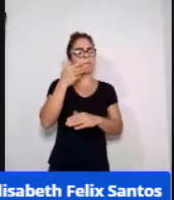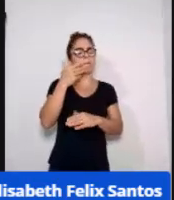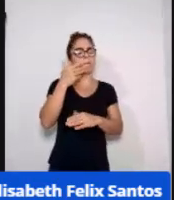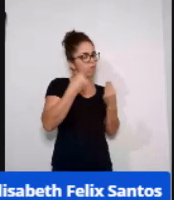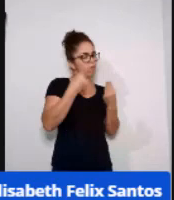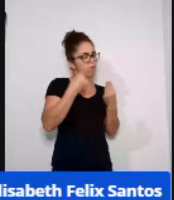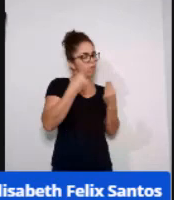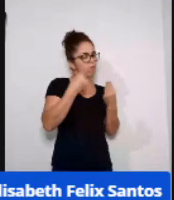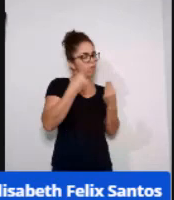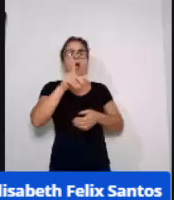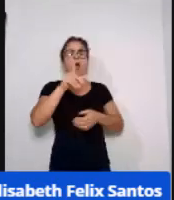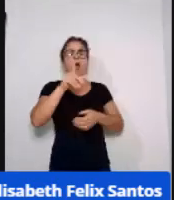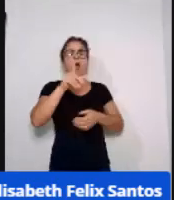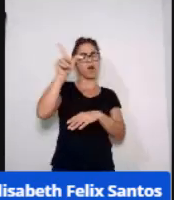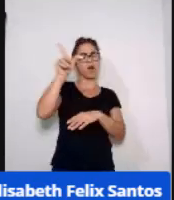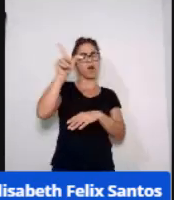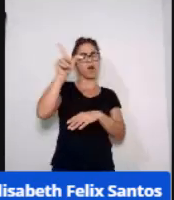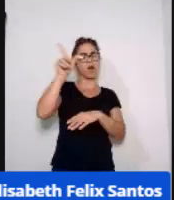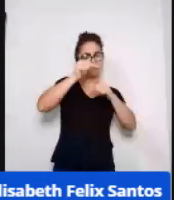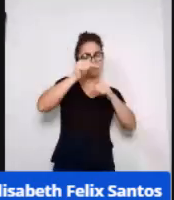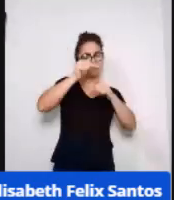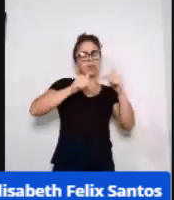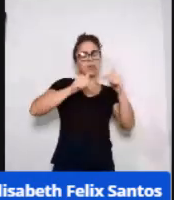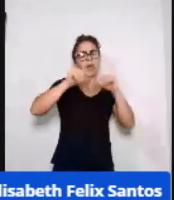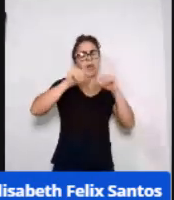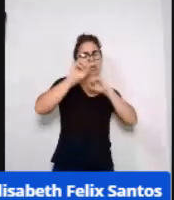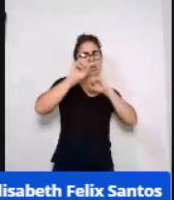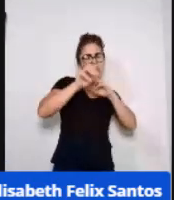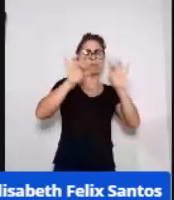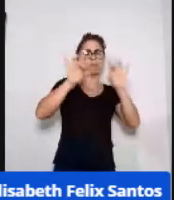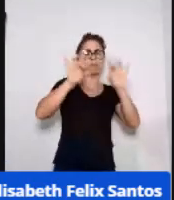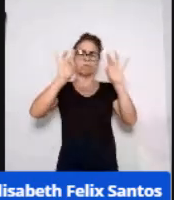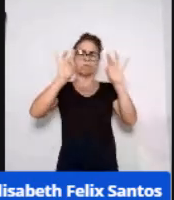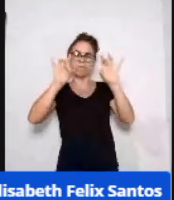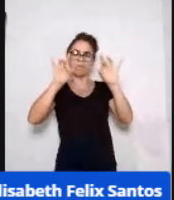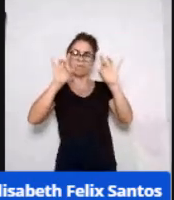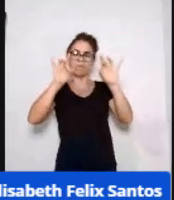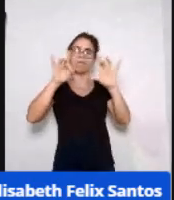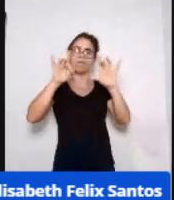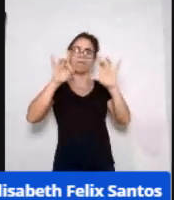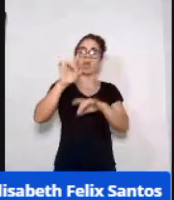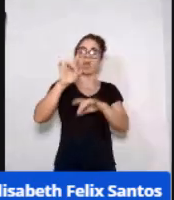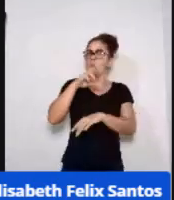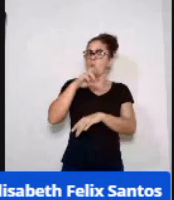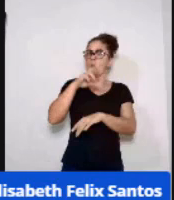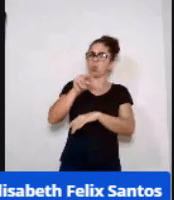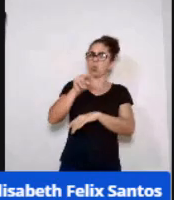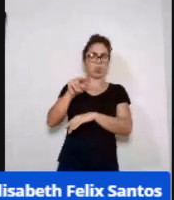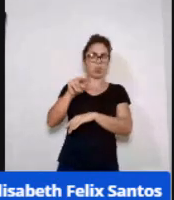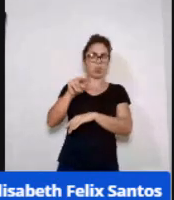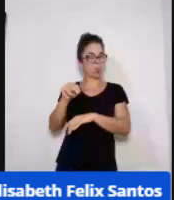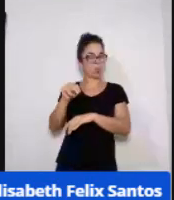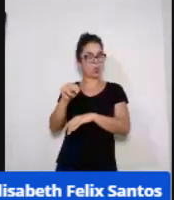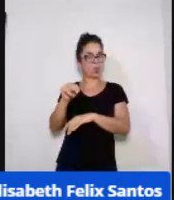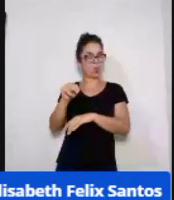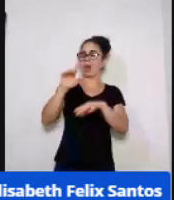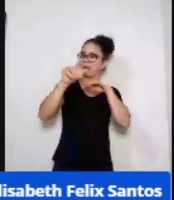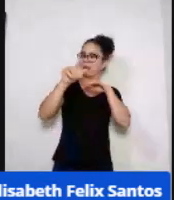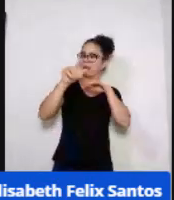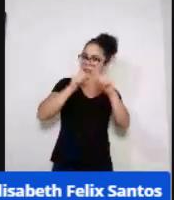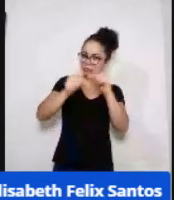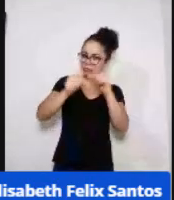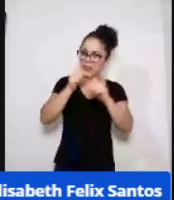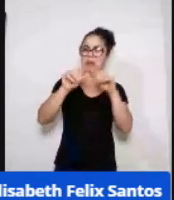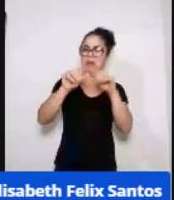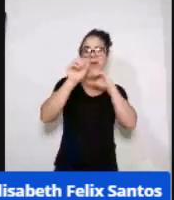tempo integral. Eu, como não sou de fugir de desafio, nunca tinha mexido com crianças, apesar que